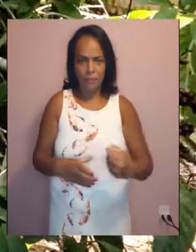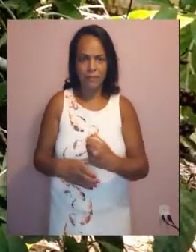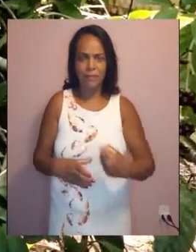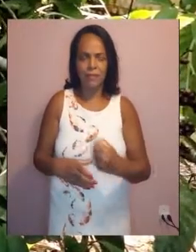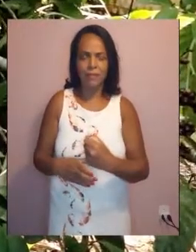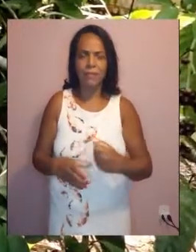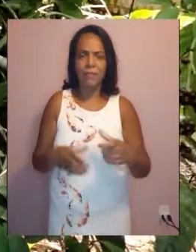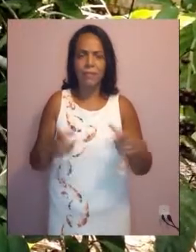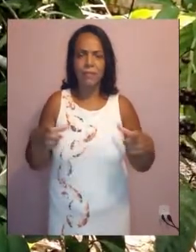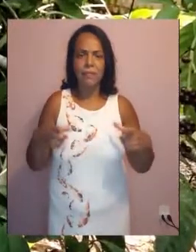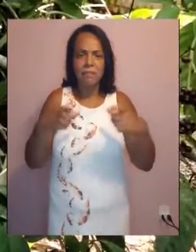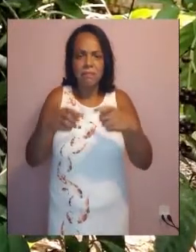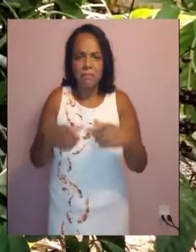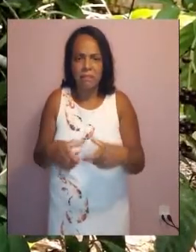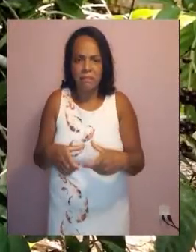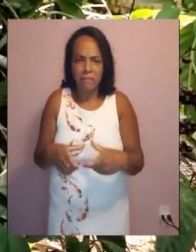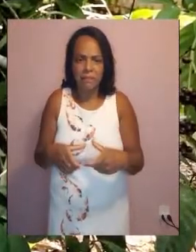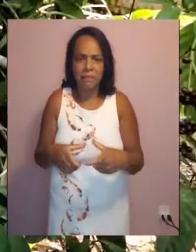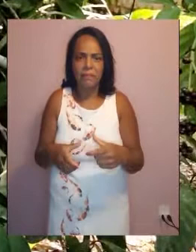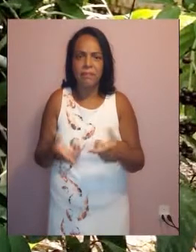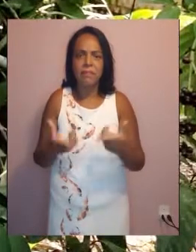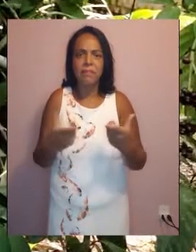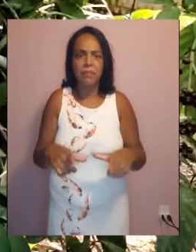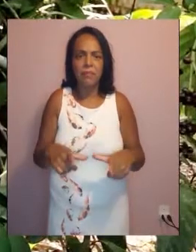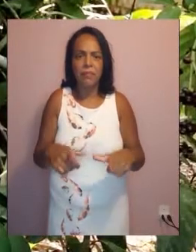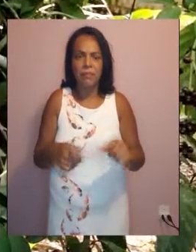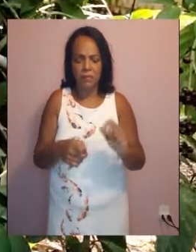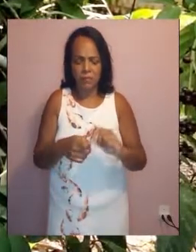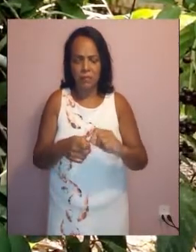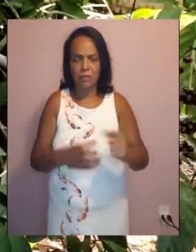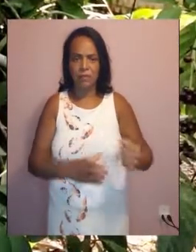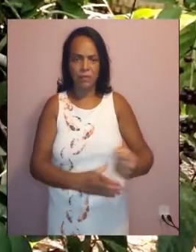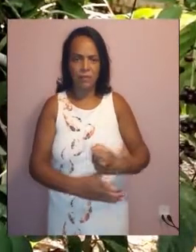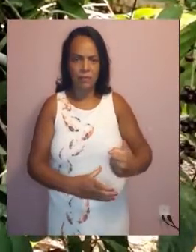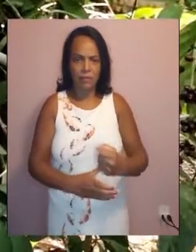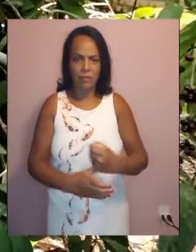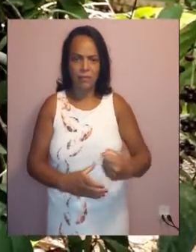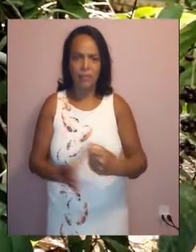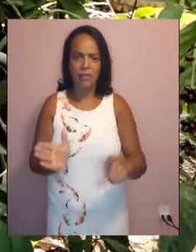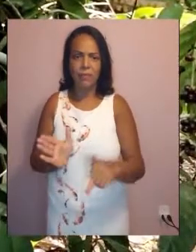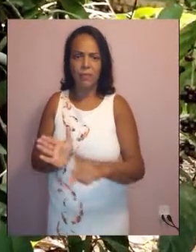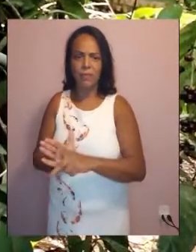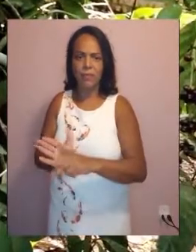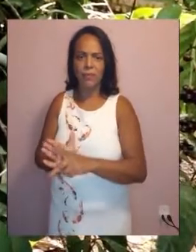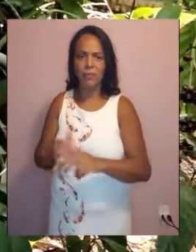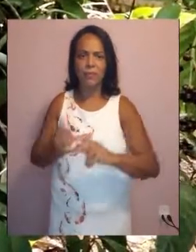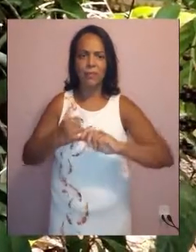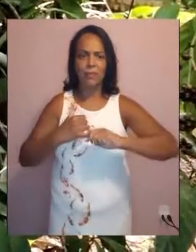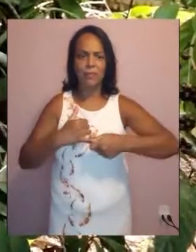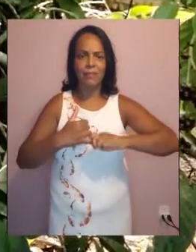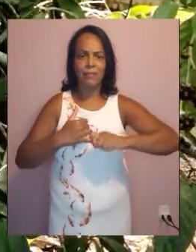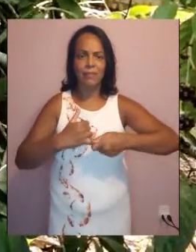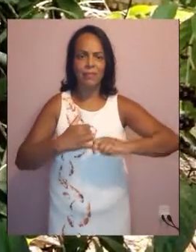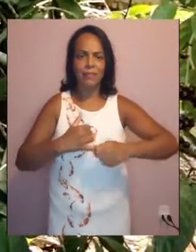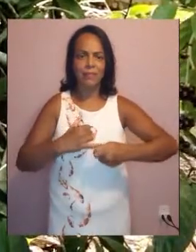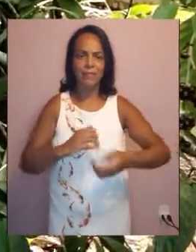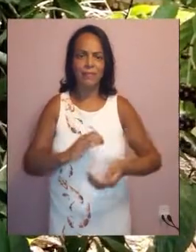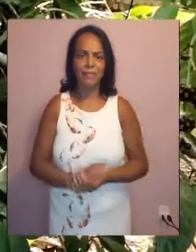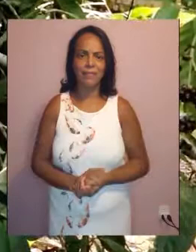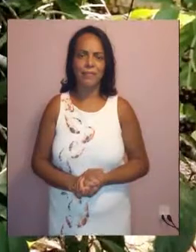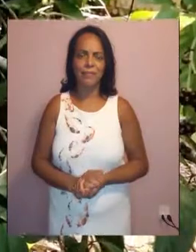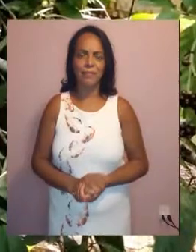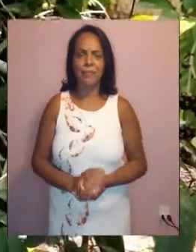onde ele cozinhava o seu próprio feijão. Aí ele disse que tranquilo, lavou a panelinha,